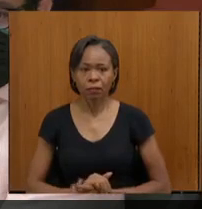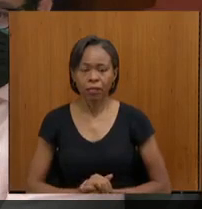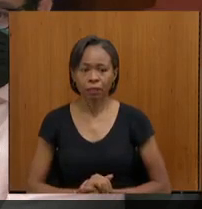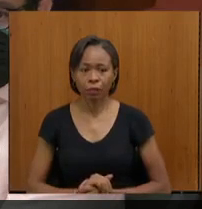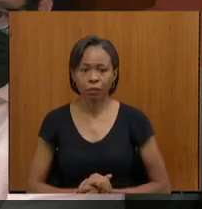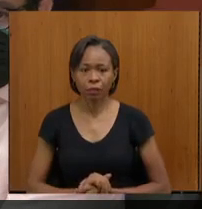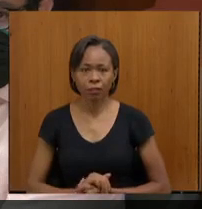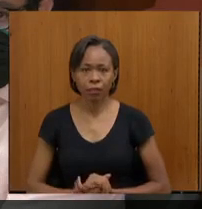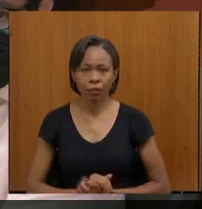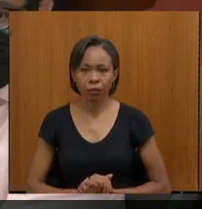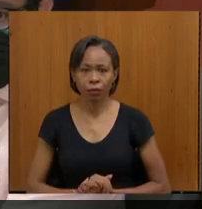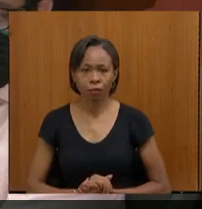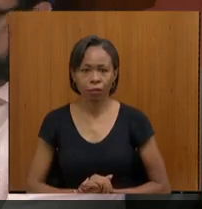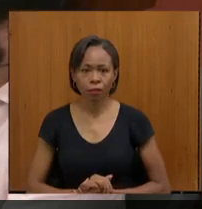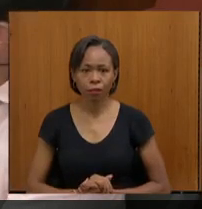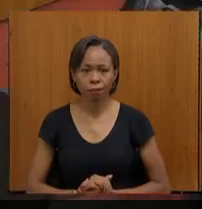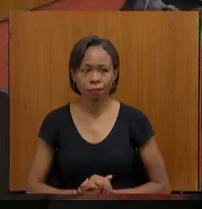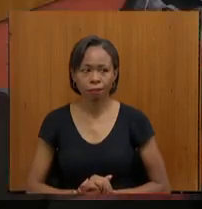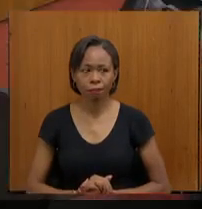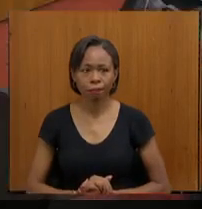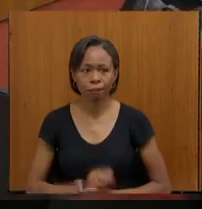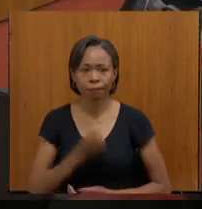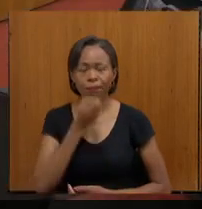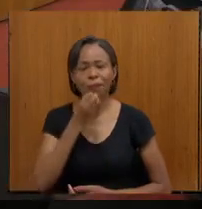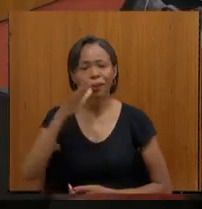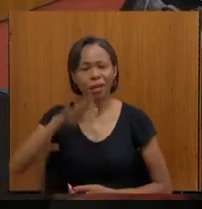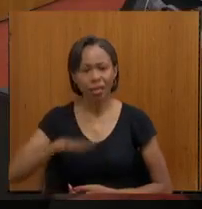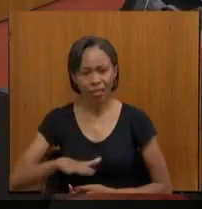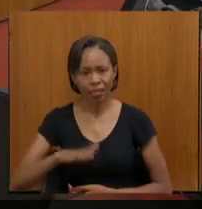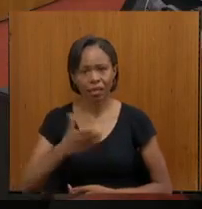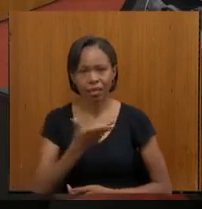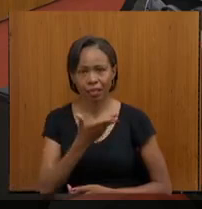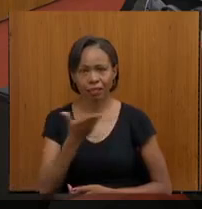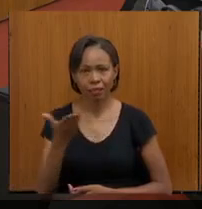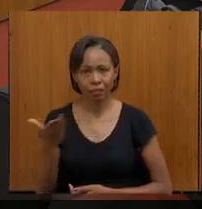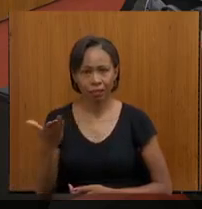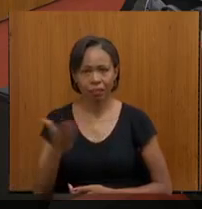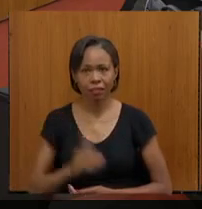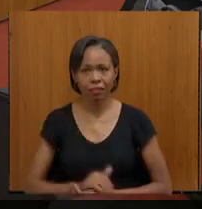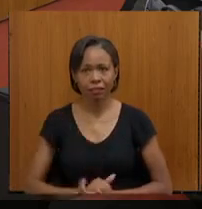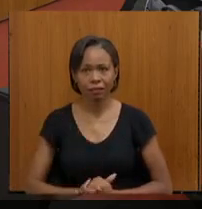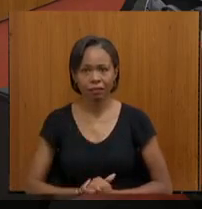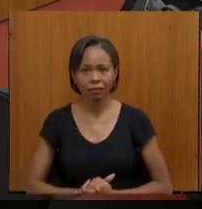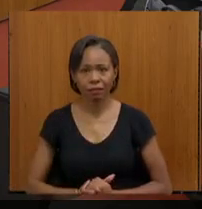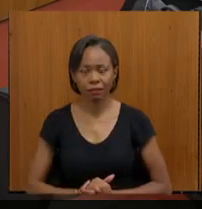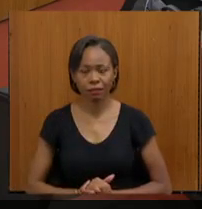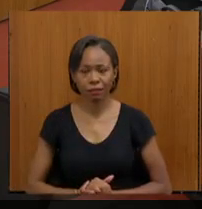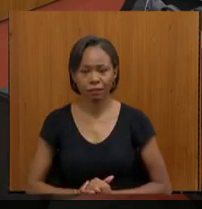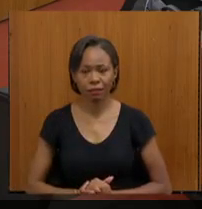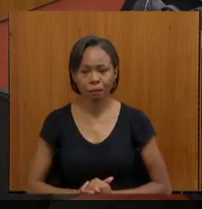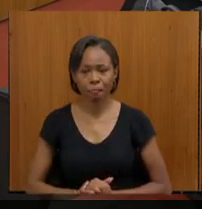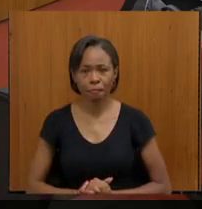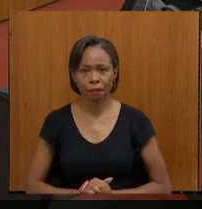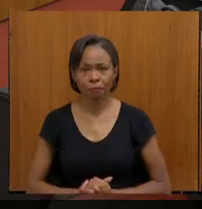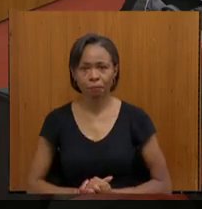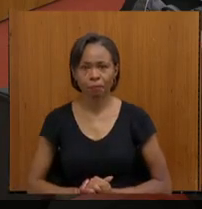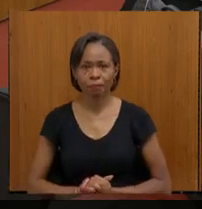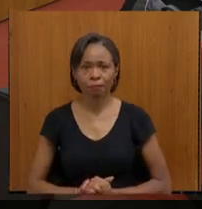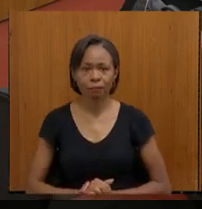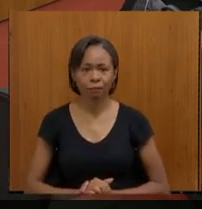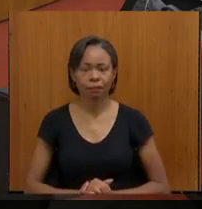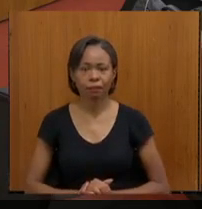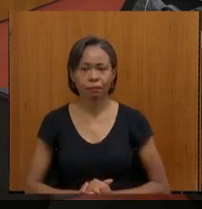boa tarde boa tarde boa tarde pelo que funciona bem Áureo